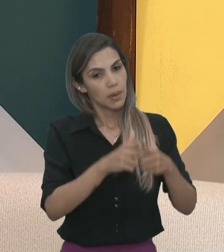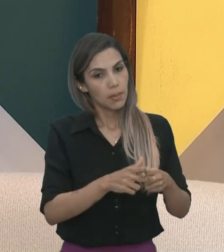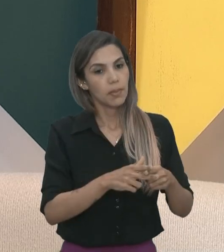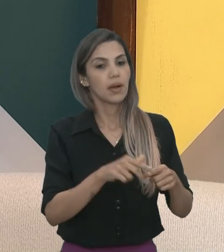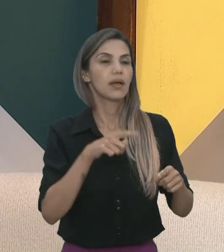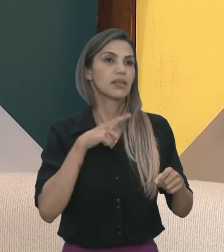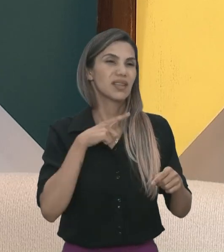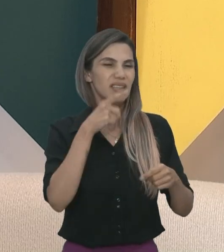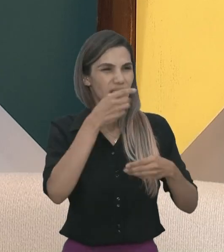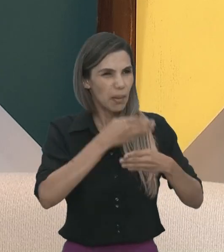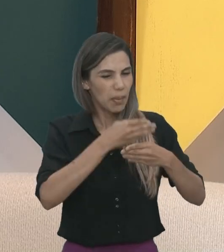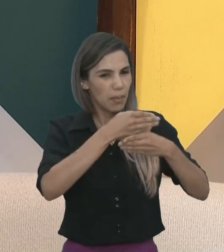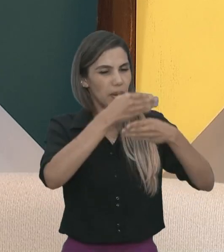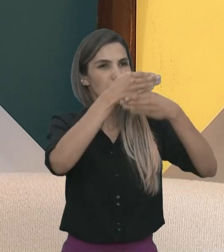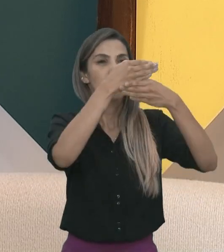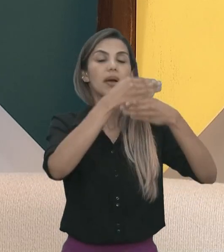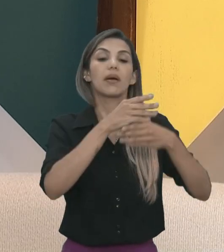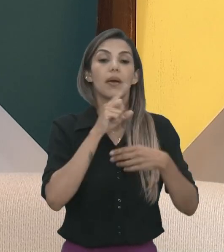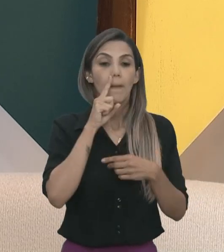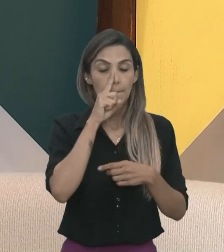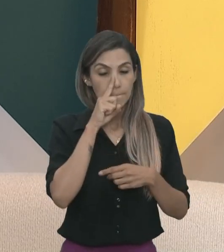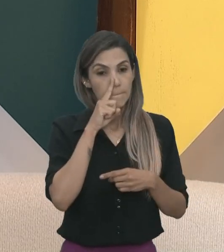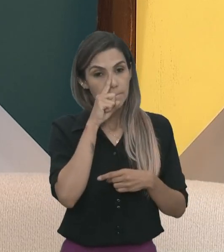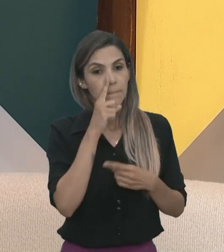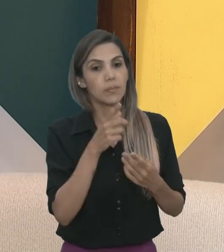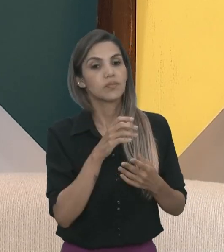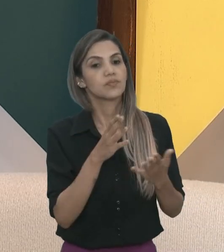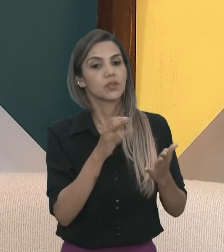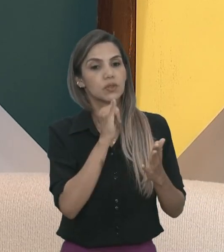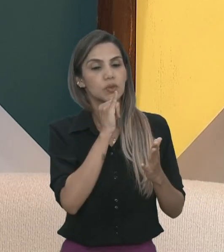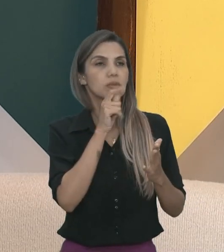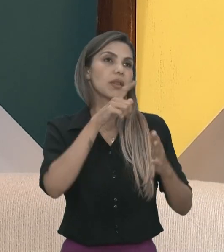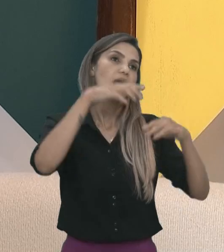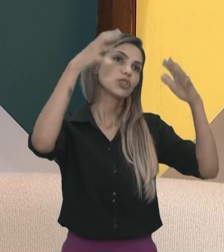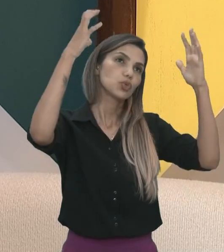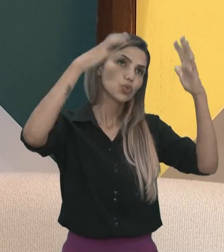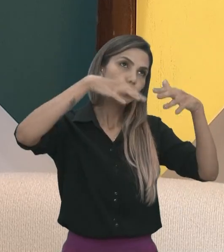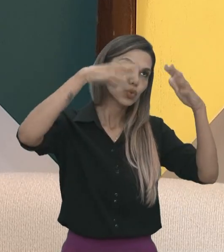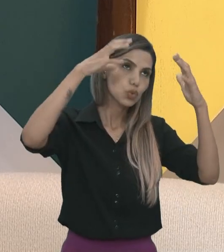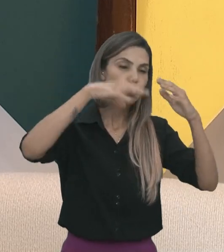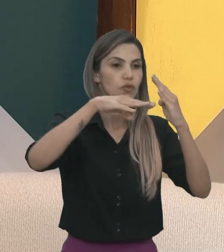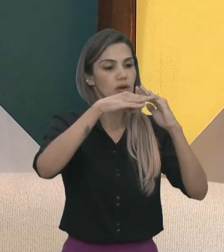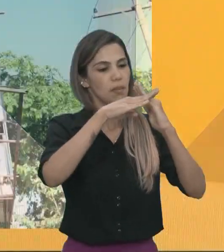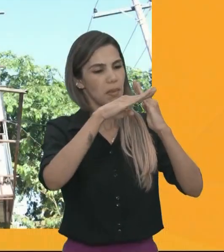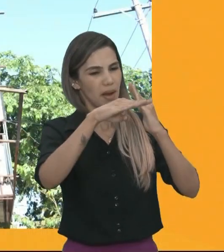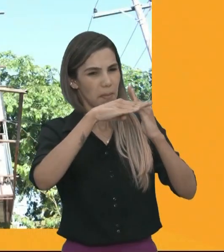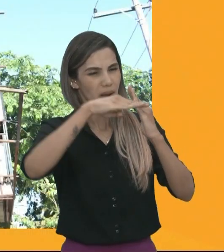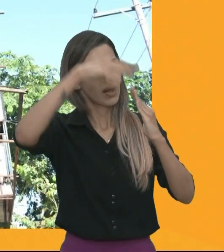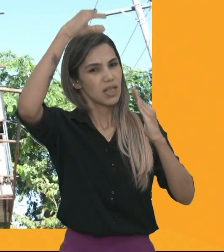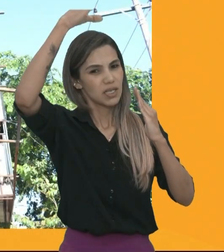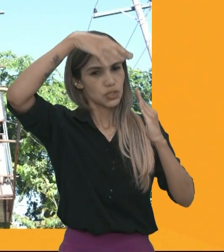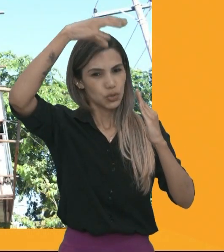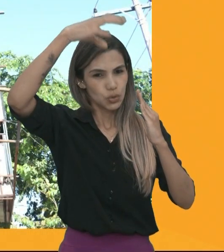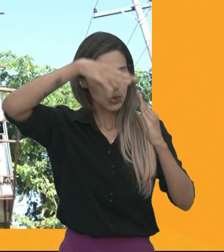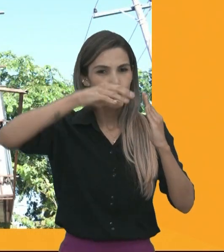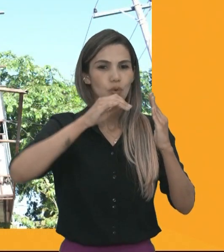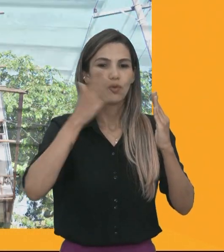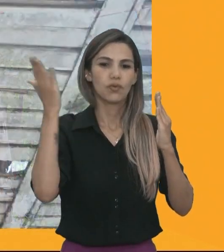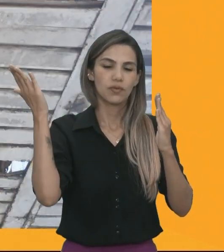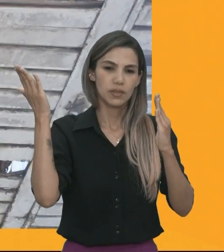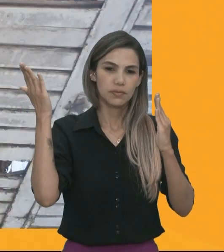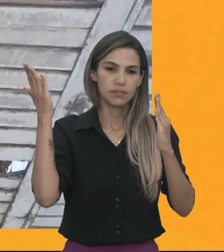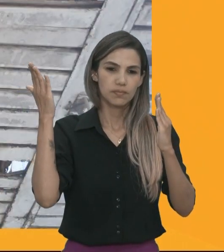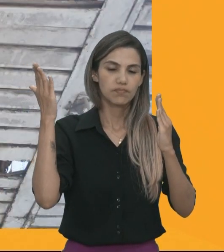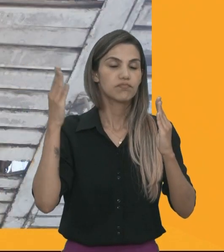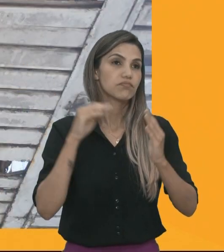concreto, A marquise ela é um elemento que pega chuva, ela está ali exposta, a marquise, então